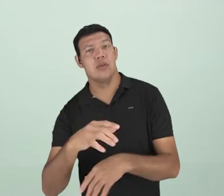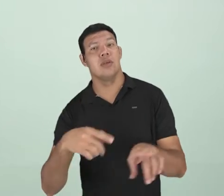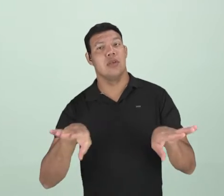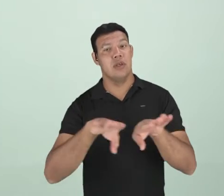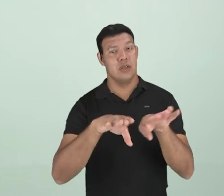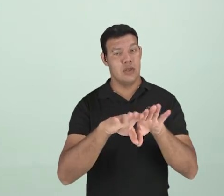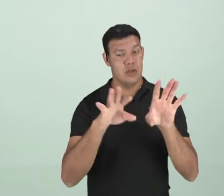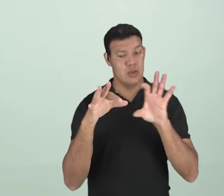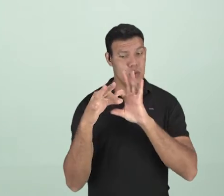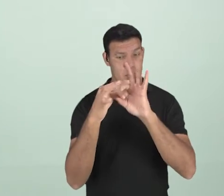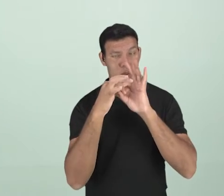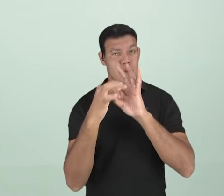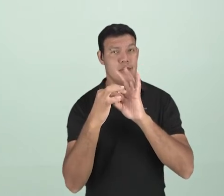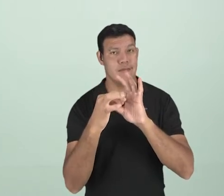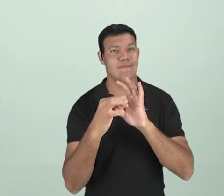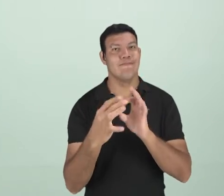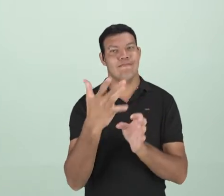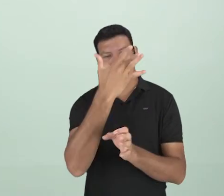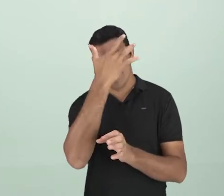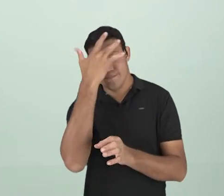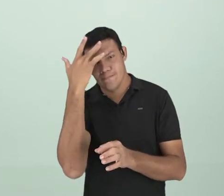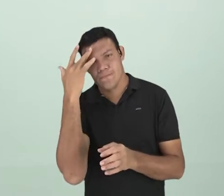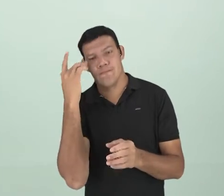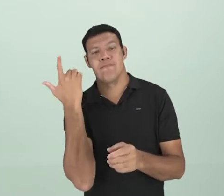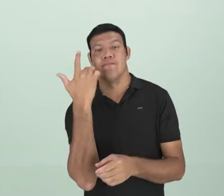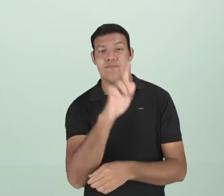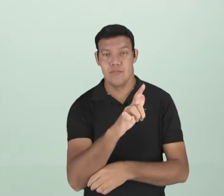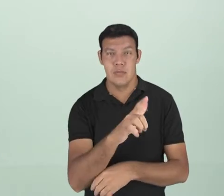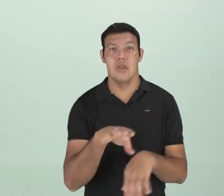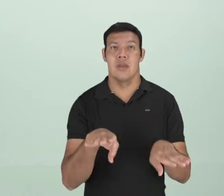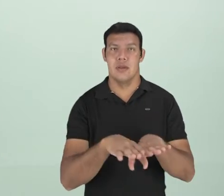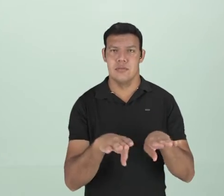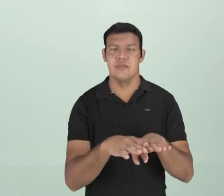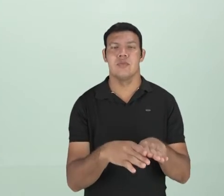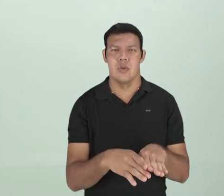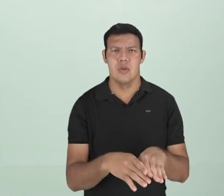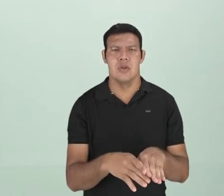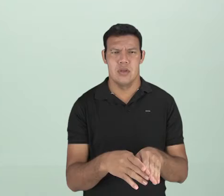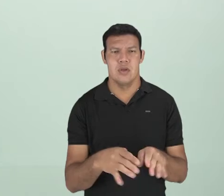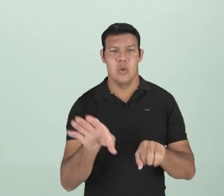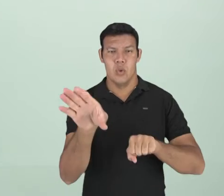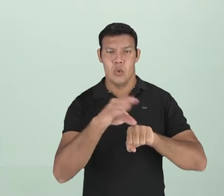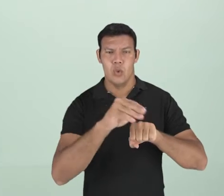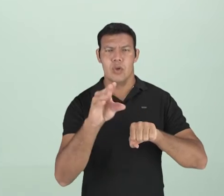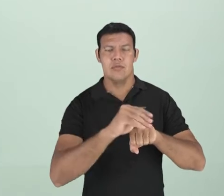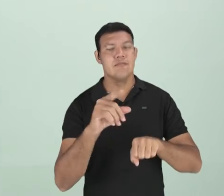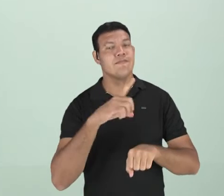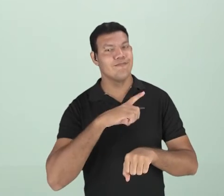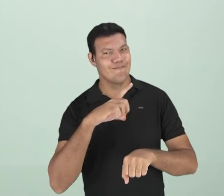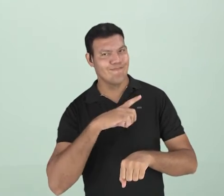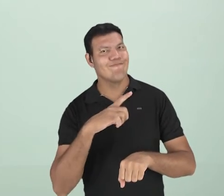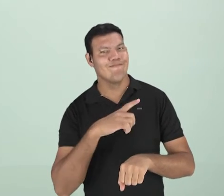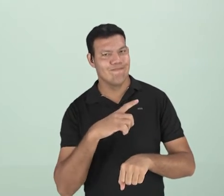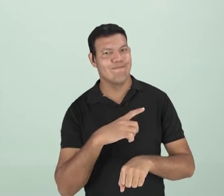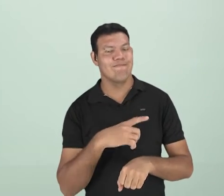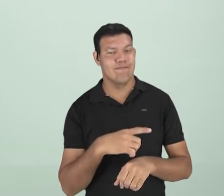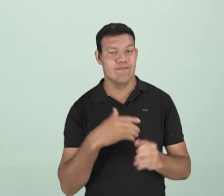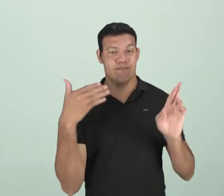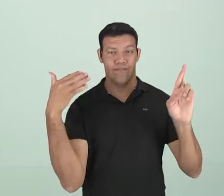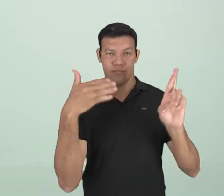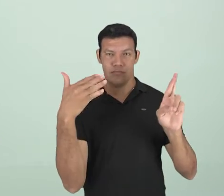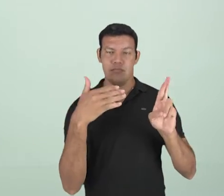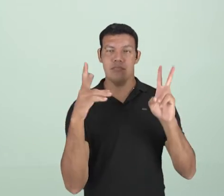esses temas, com quem eles conseguem articular e autoridade no assunto, ou seja, que conhecimentos eles têm a respeito do